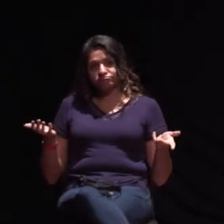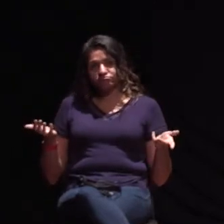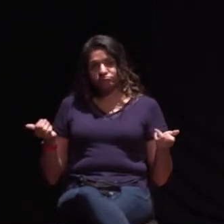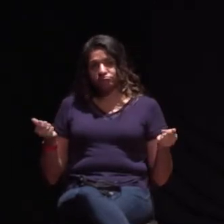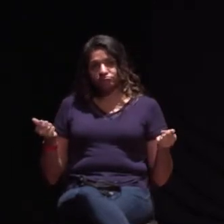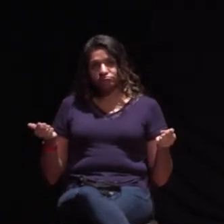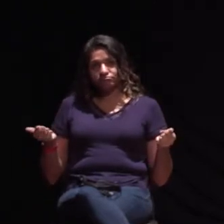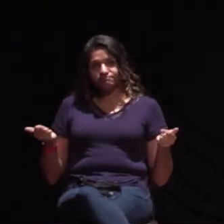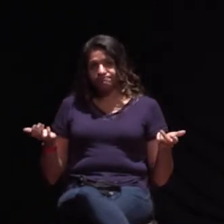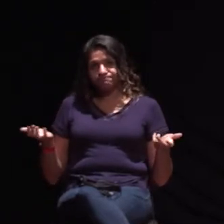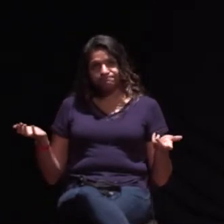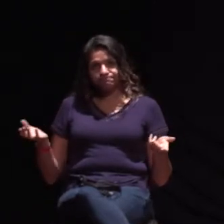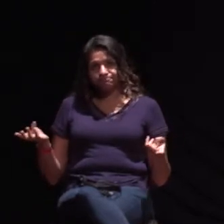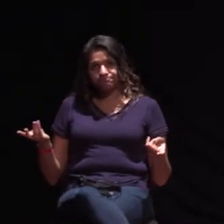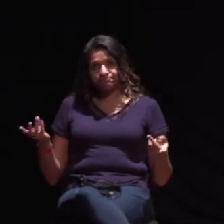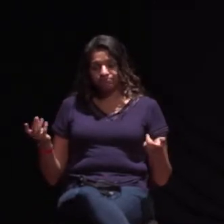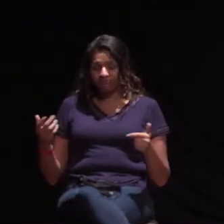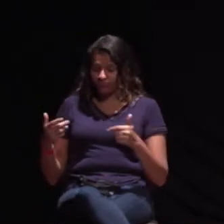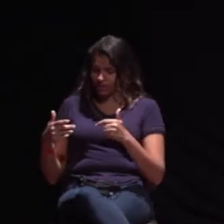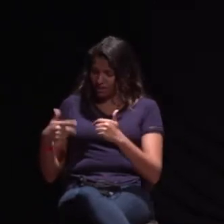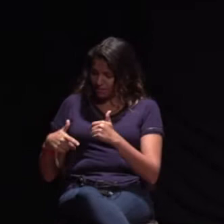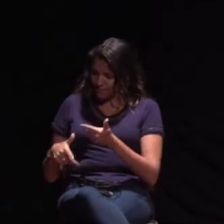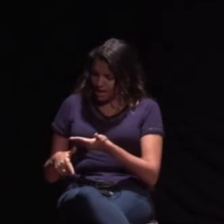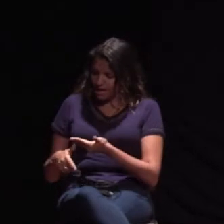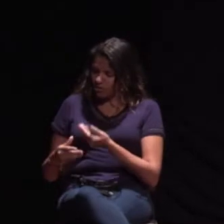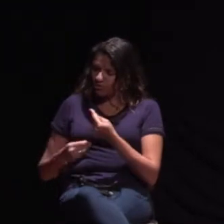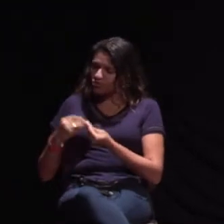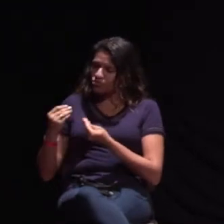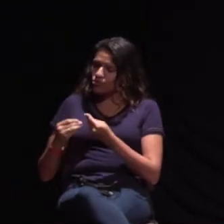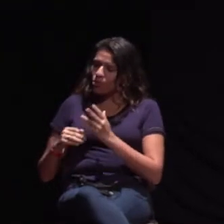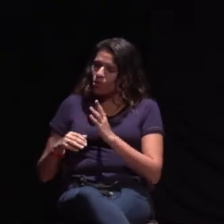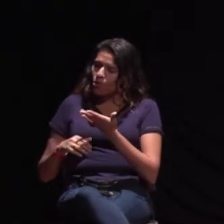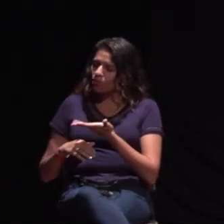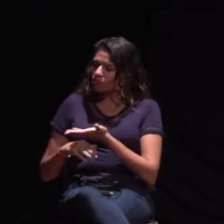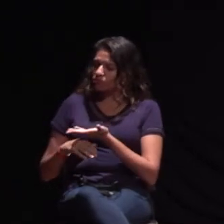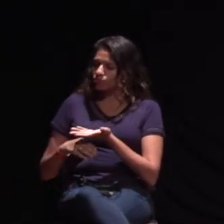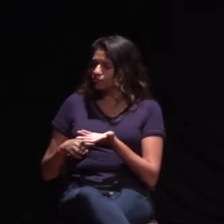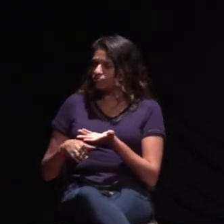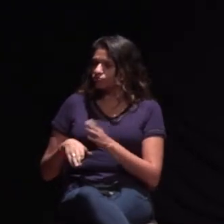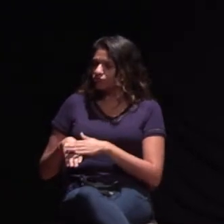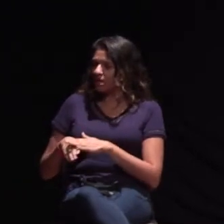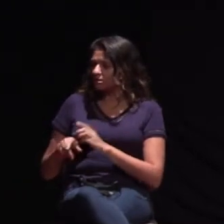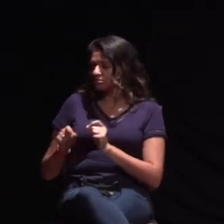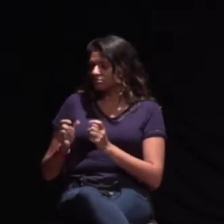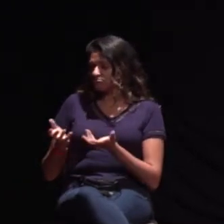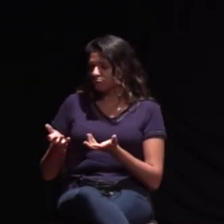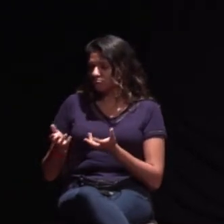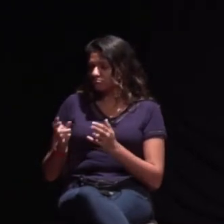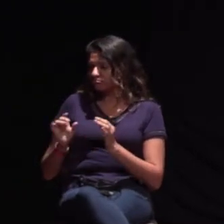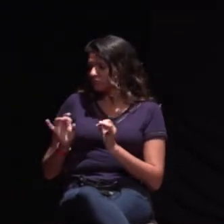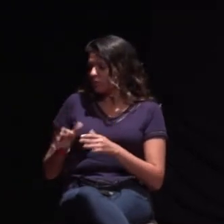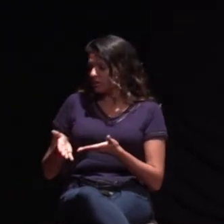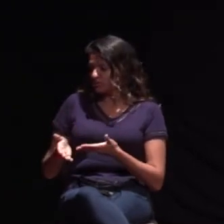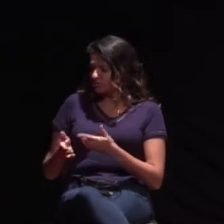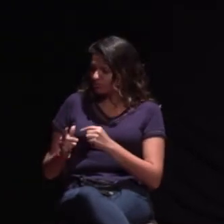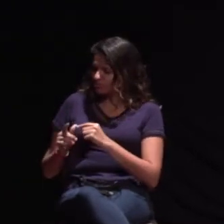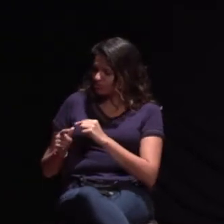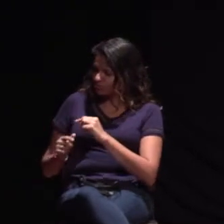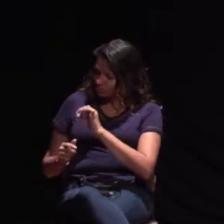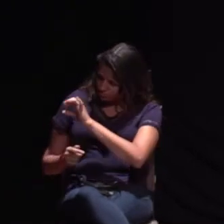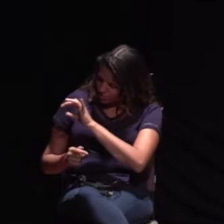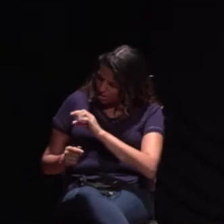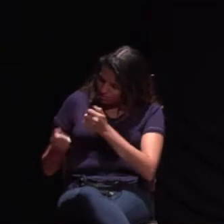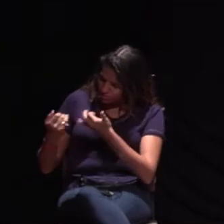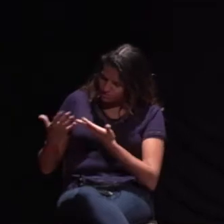assim, em pauta no seu trabalho, como você lida com isso, e, enfim, gostaria de ouvi-los um pouco sobre